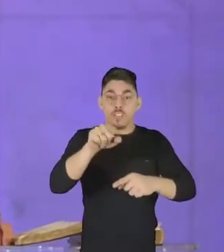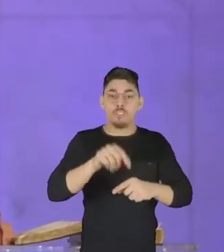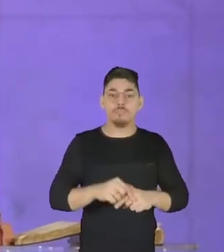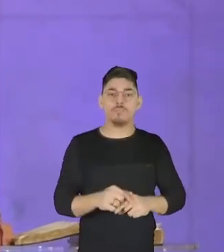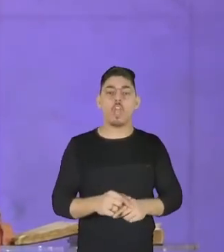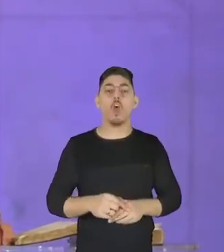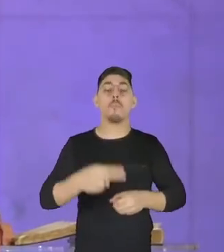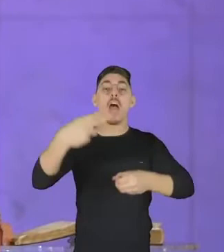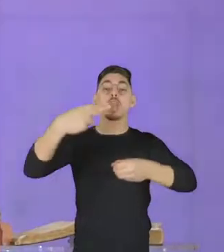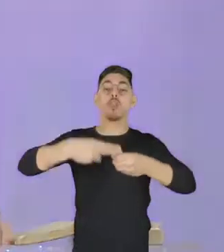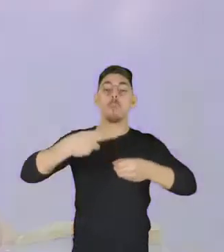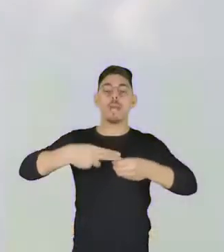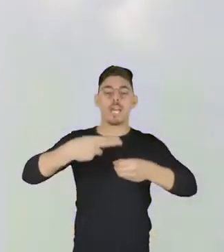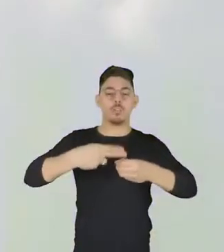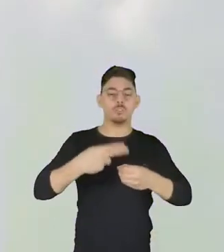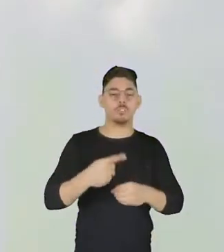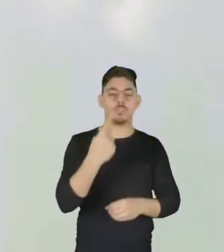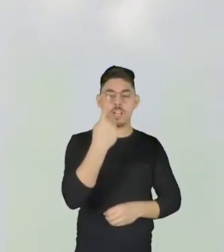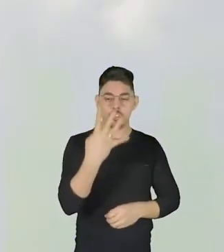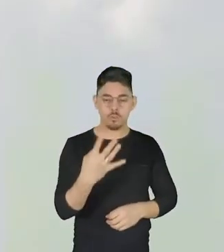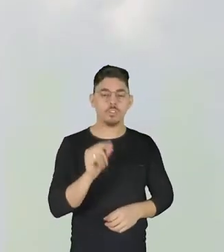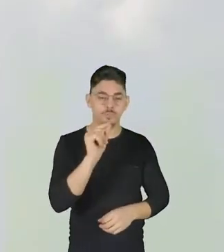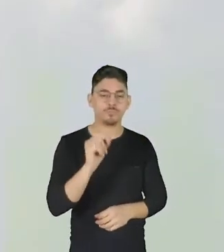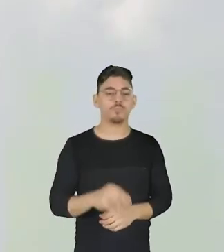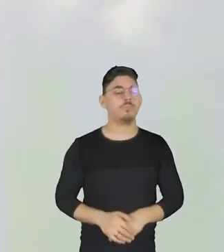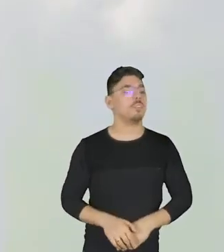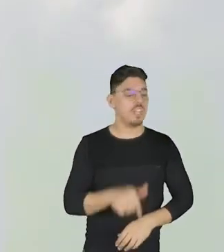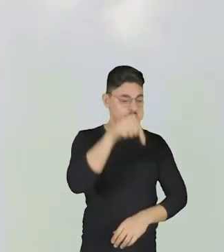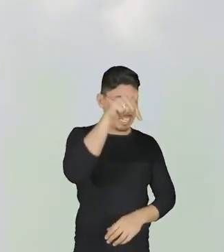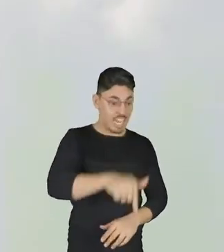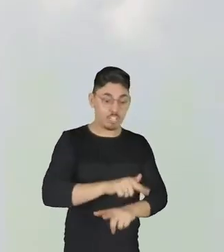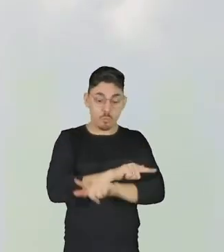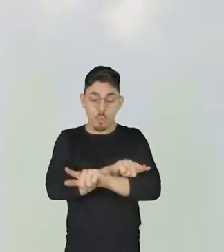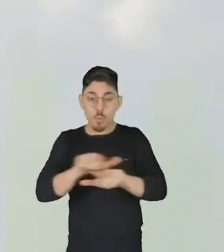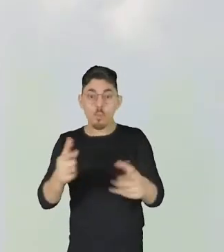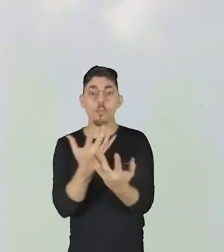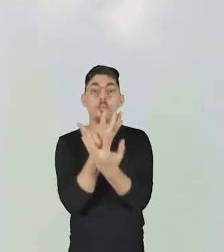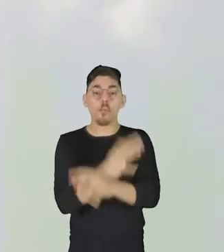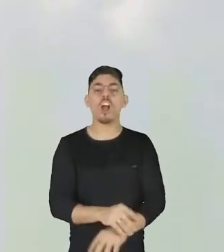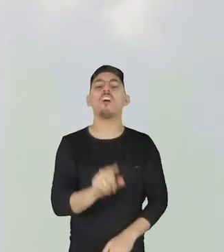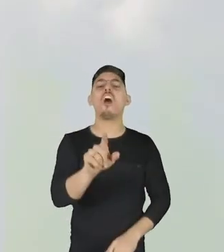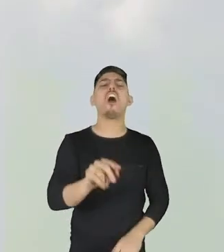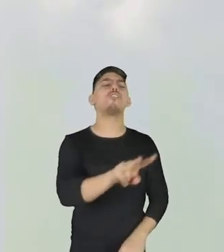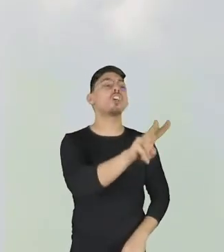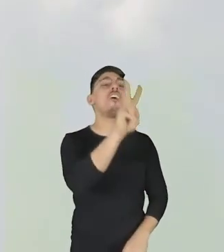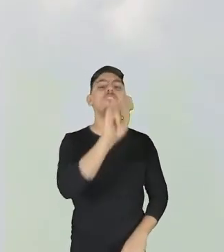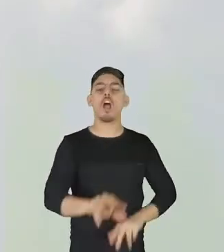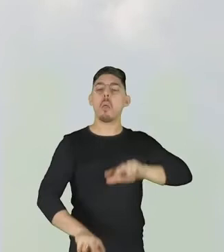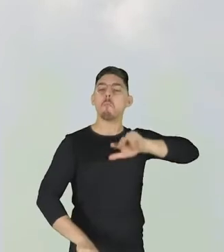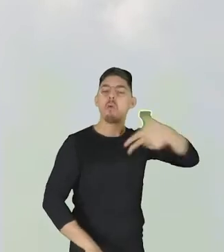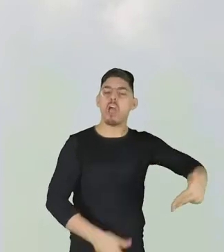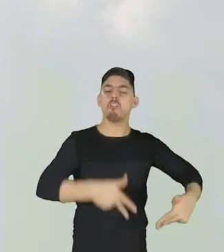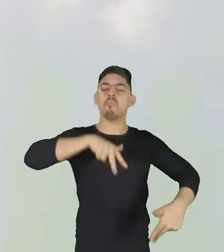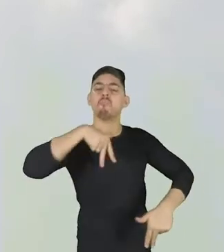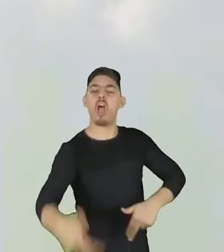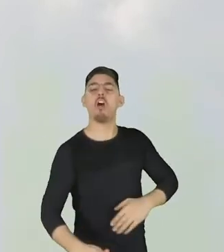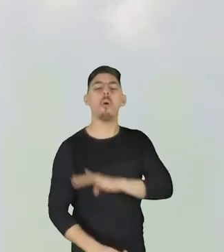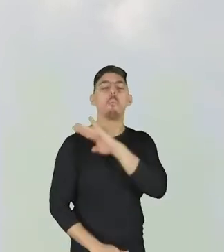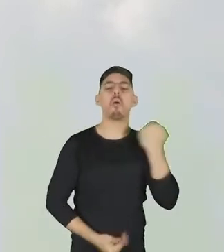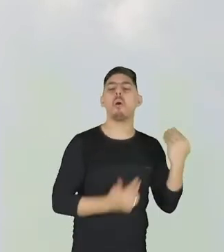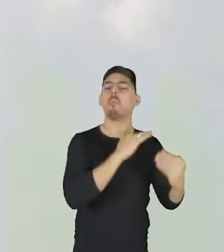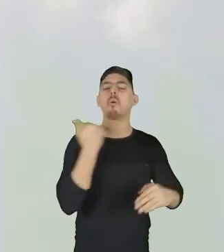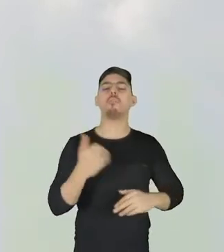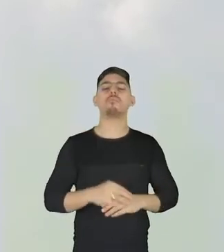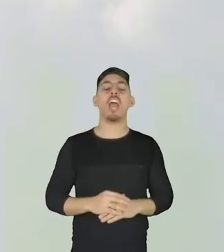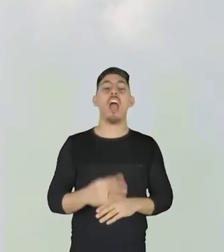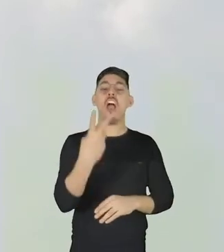Números 14. Cairão neste deserto, palavra do Senhor, os cadáveres de todos vocês de